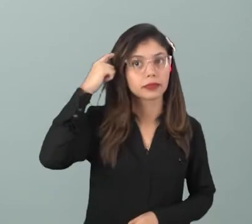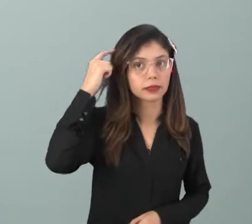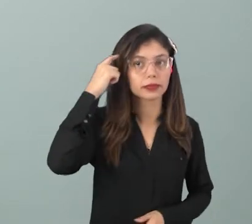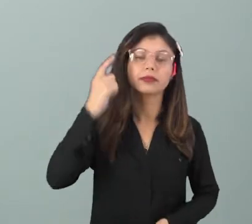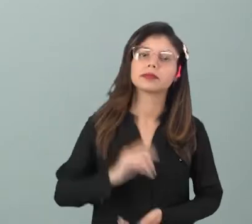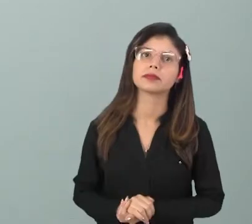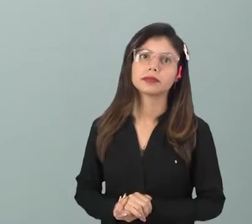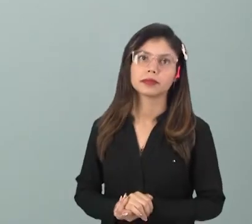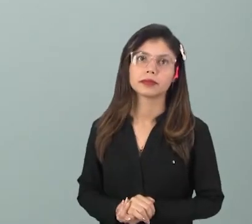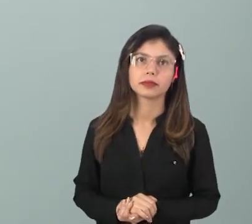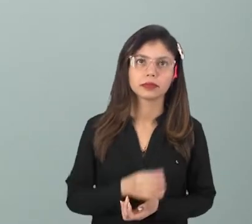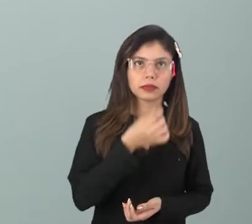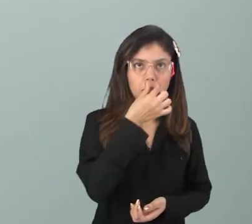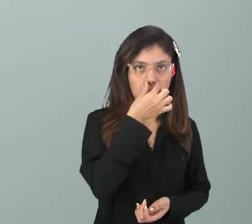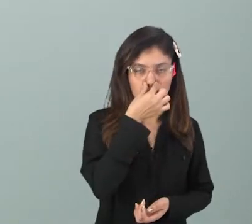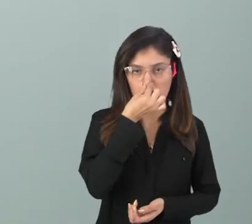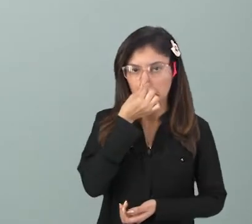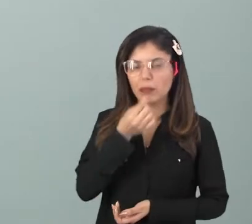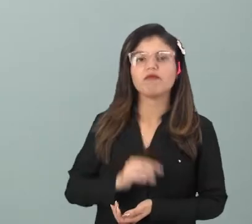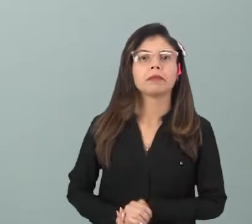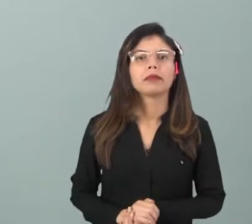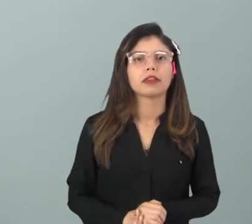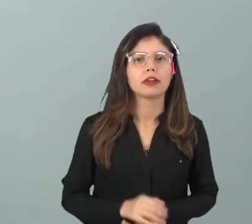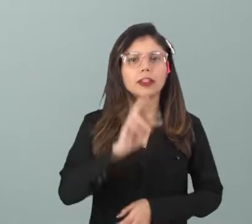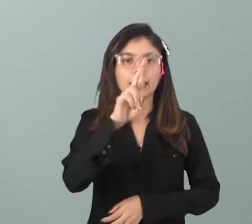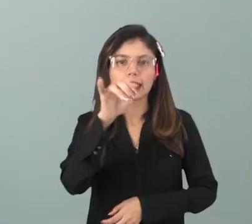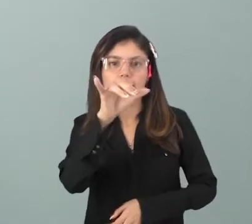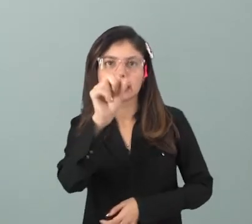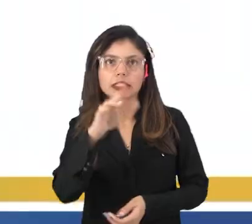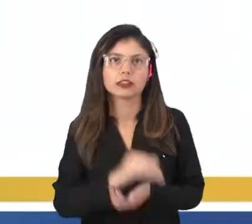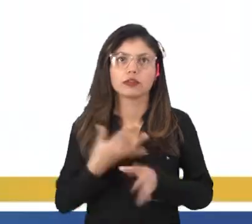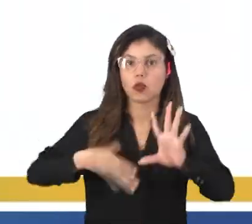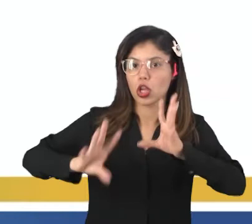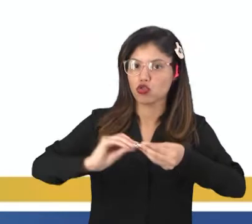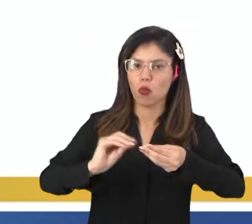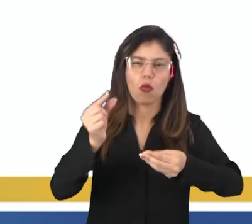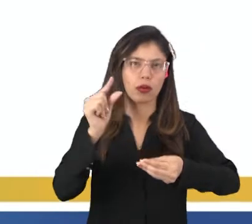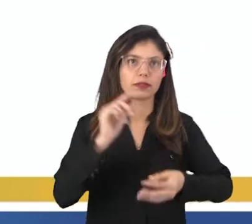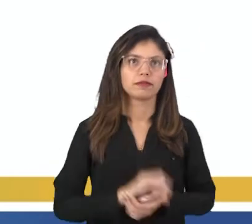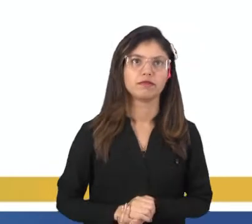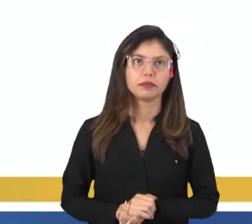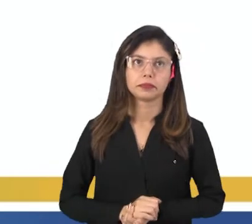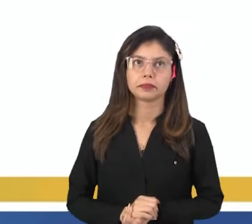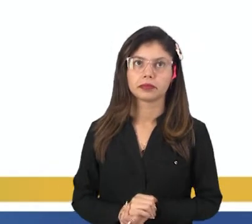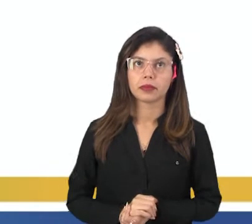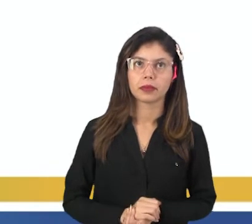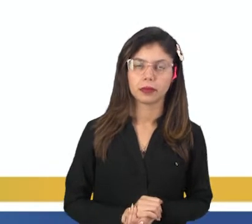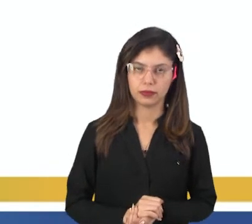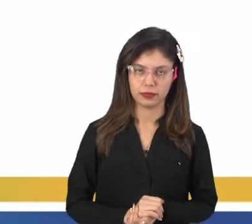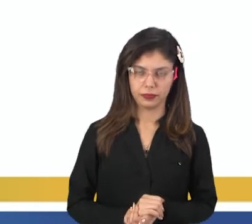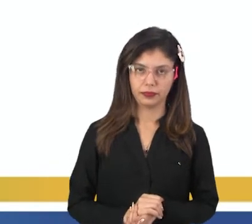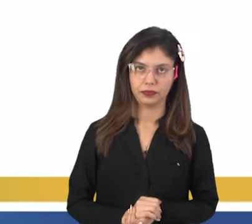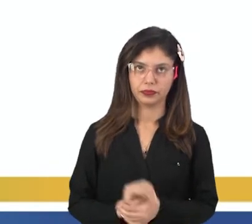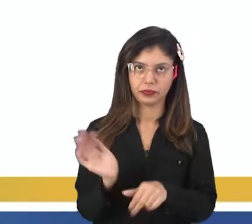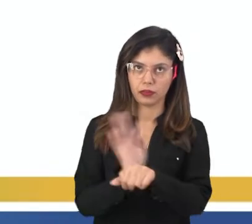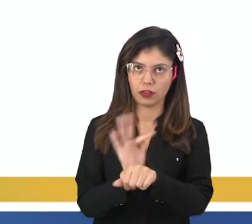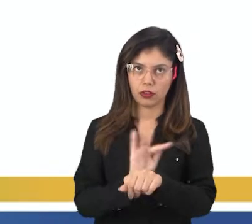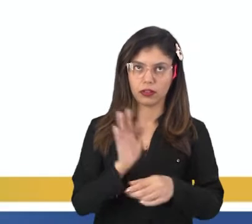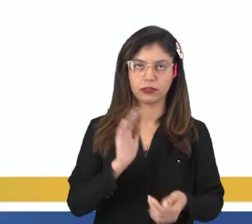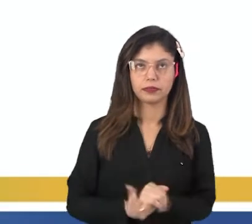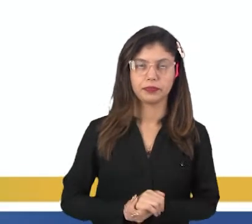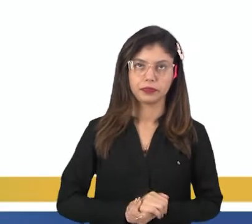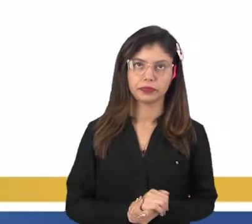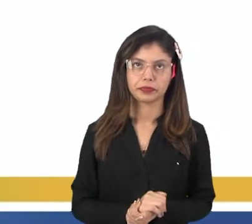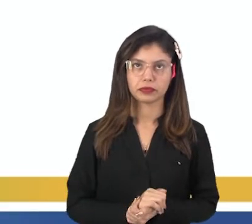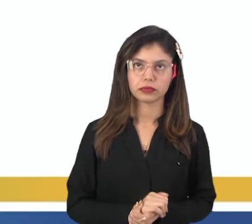de Hailey Vamos ler uma resenha sobre esse filme vamos lá resenha do o filme